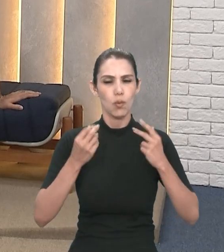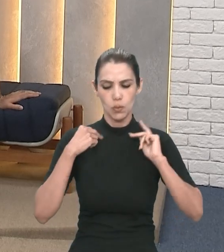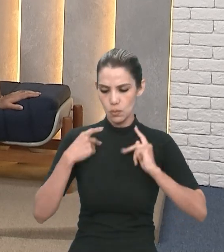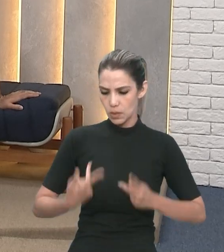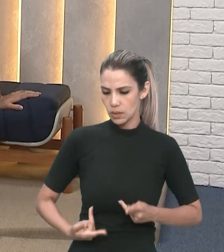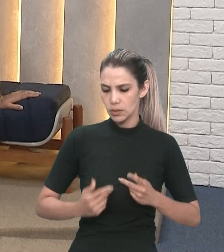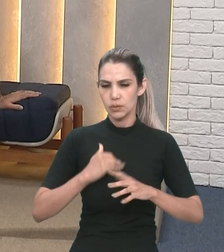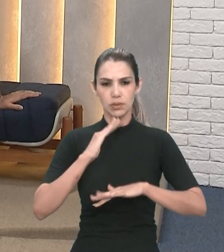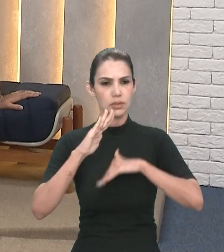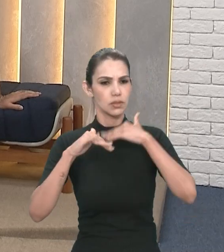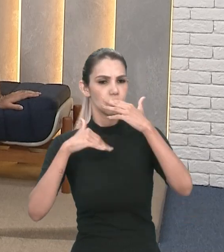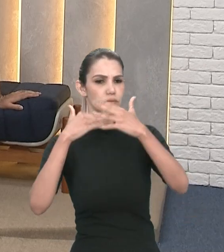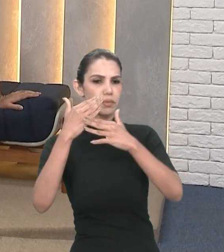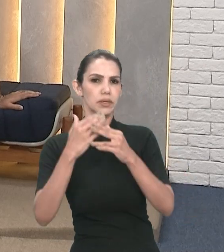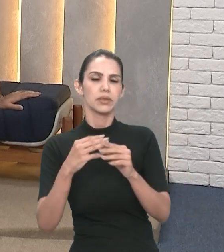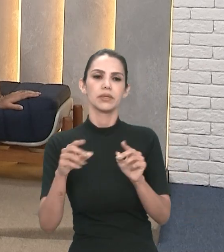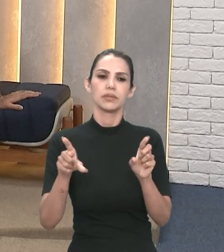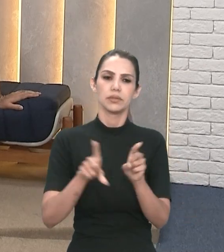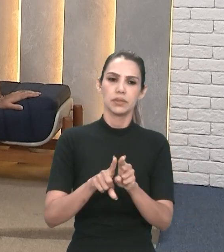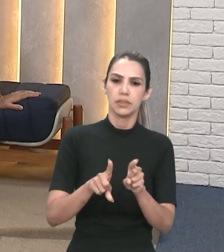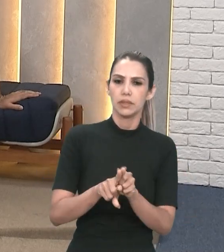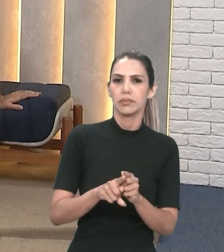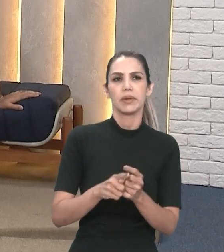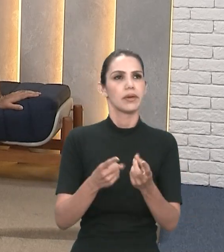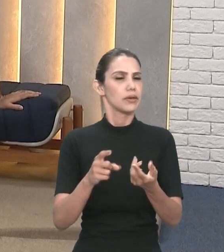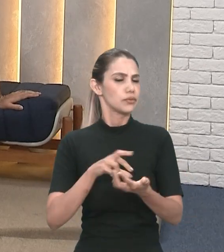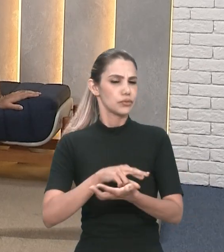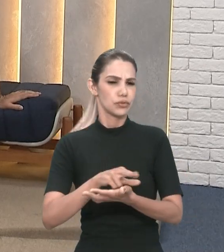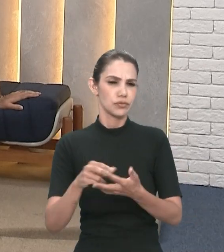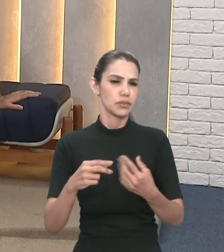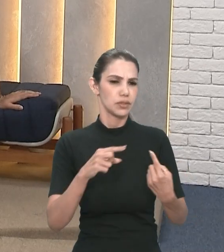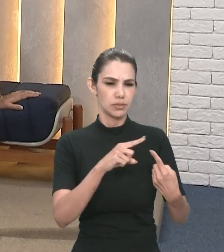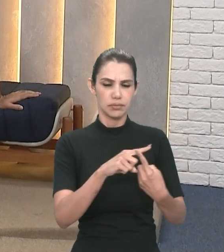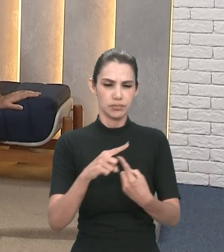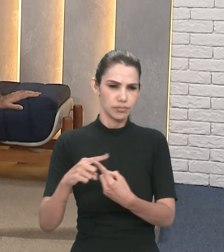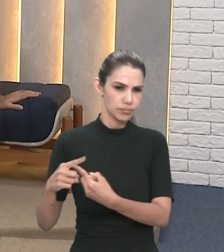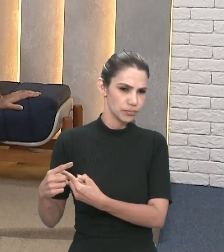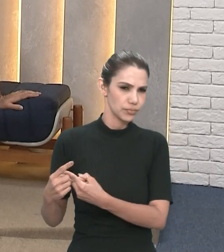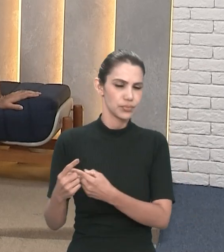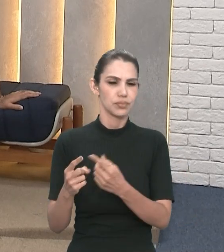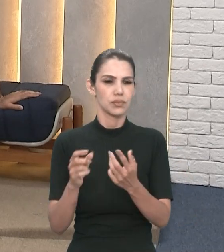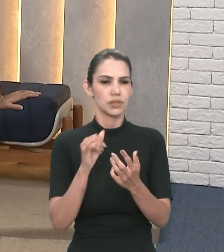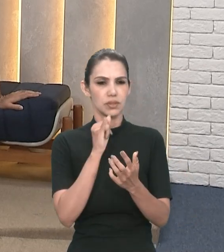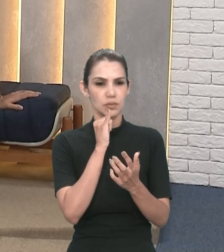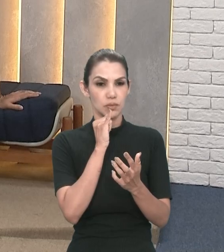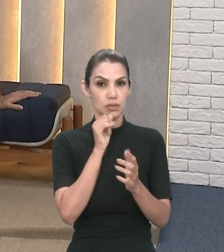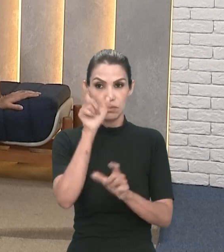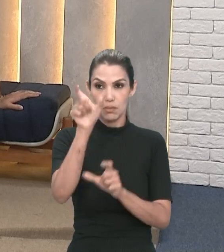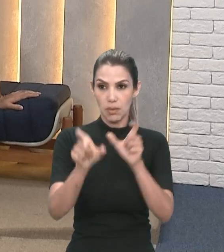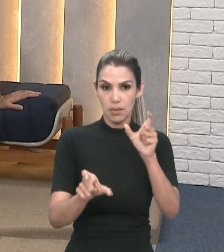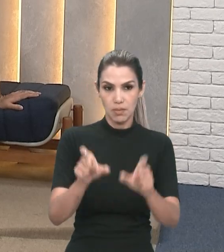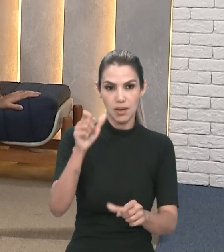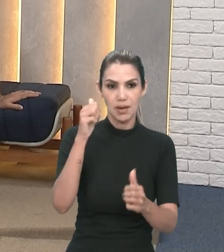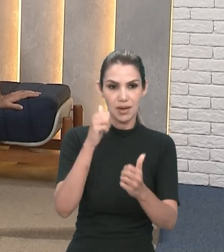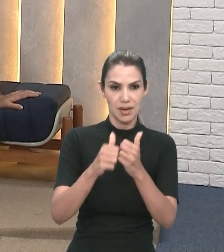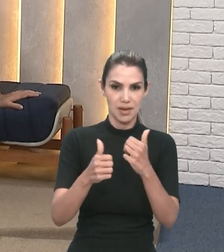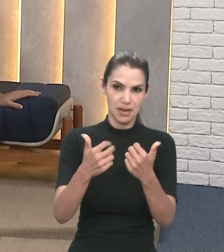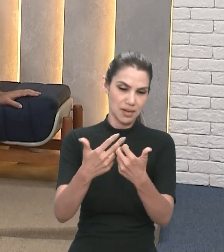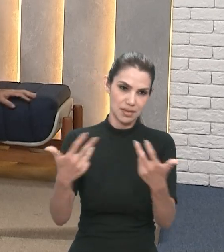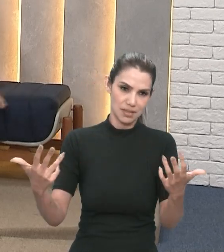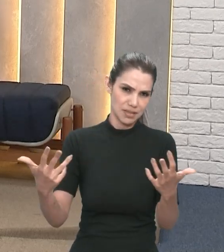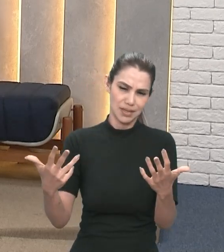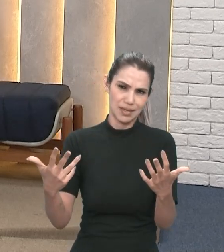lesões, de bolhas, de performance desses, vou chamar de atletas, não eram bem atletas, eram pessoas